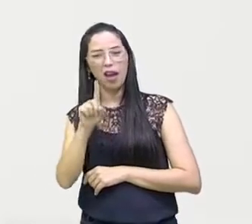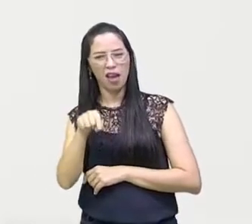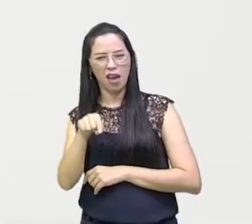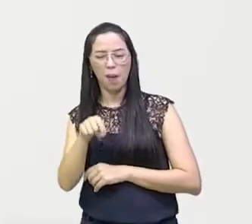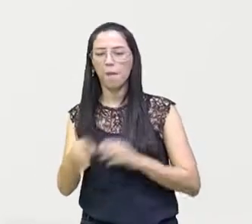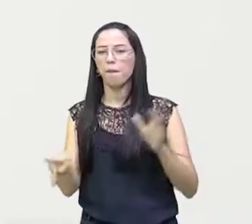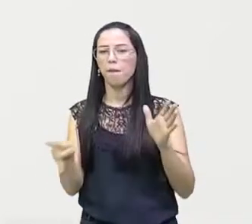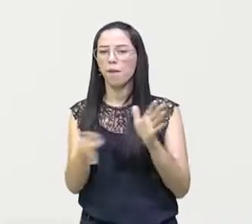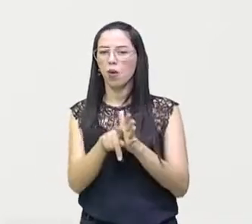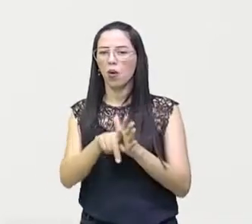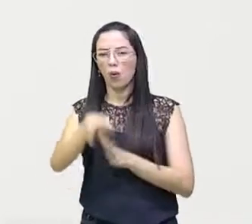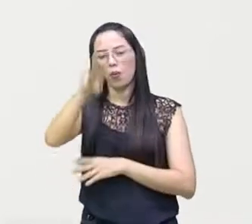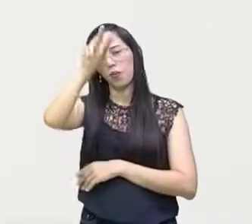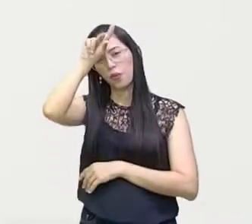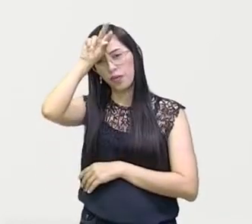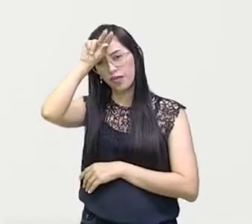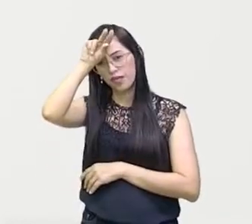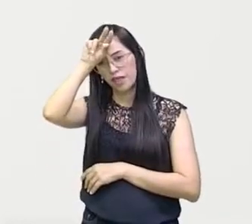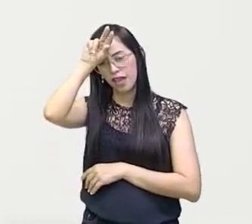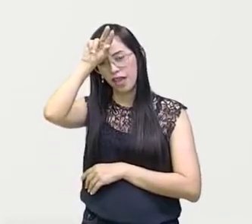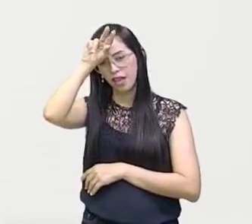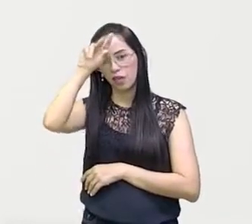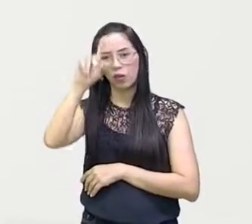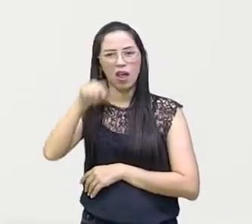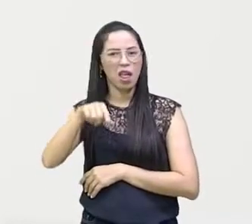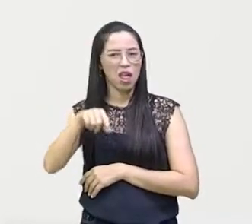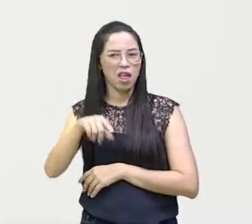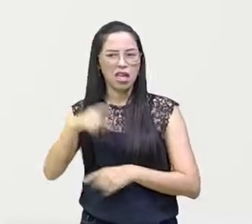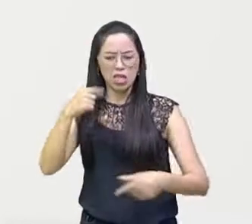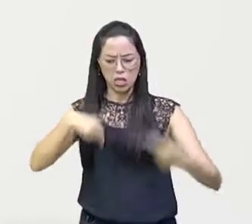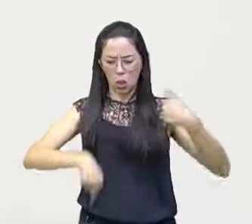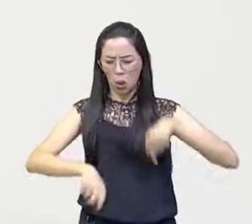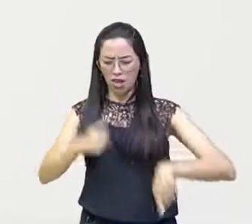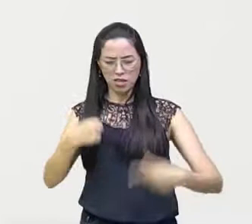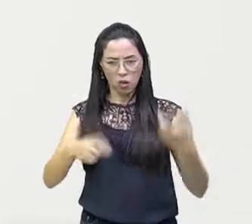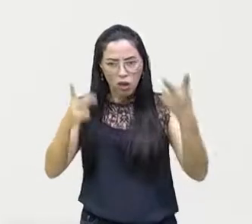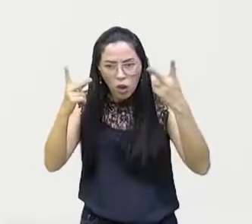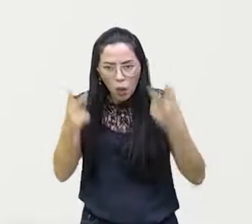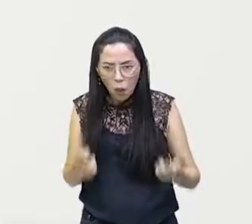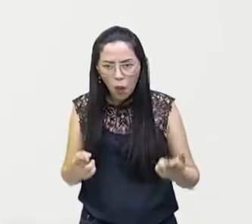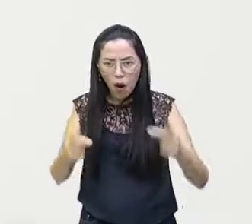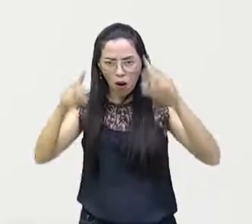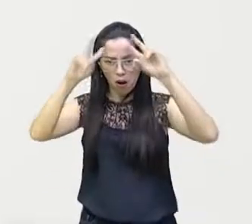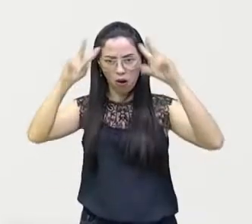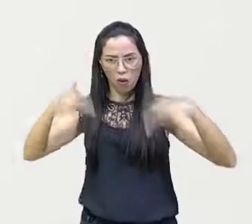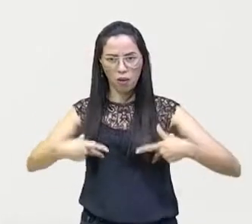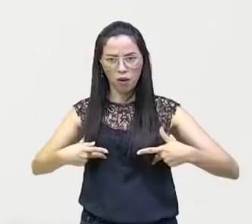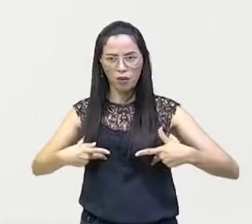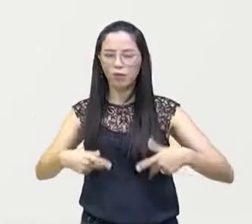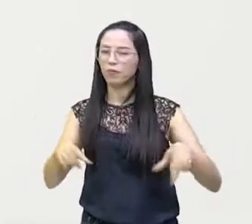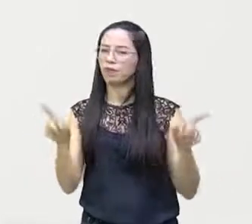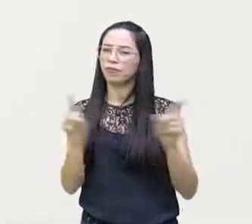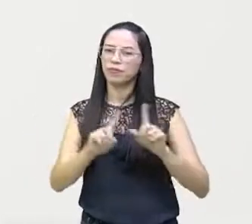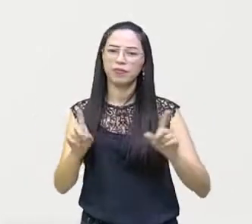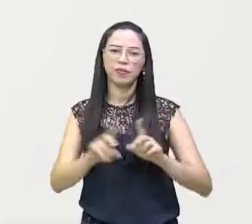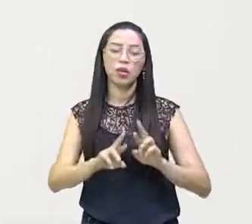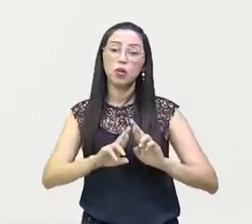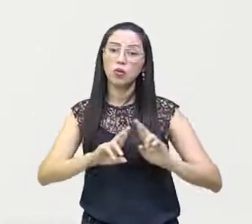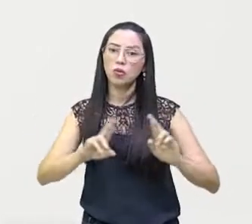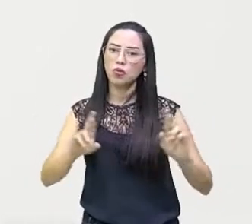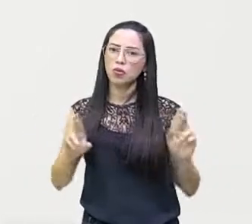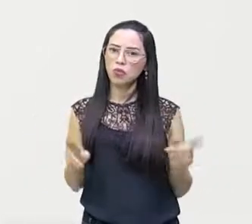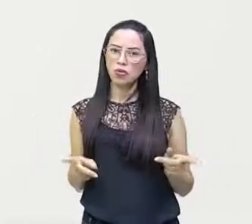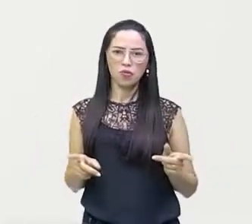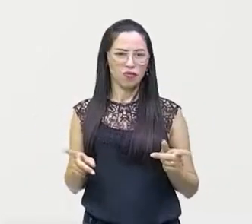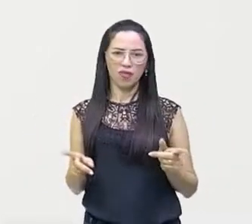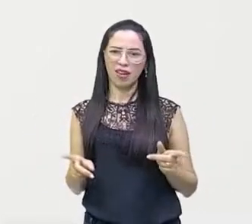insetos. Ele não tem um sistema circulatório igual ao dos seres humanos, ele possui um sistema aberto que distribui toda a